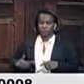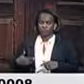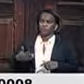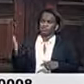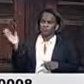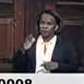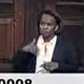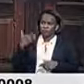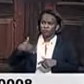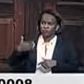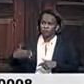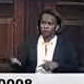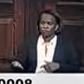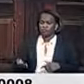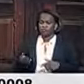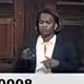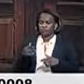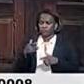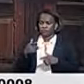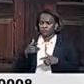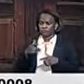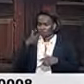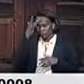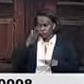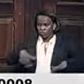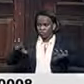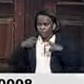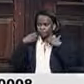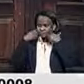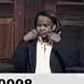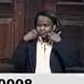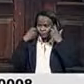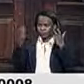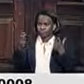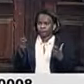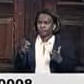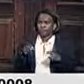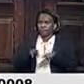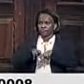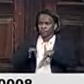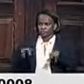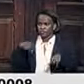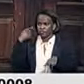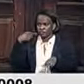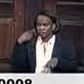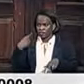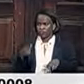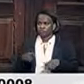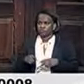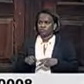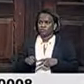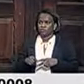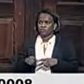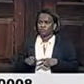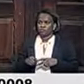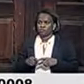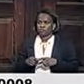vem causando constrangimento a vários advogados,